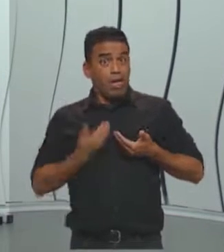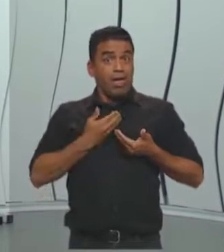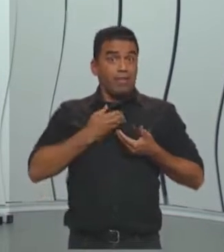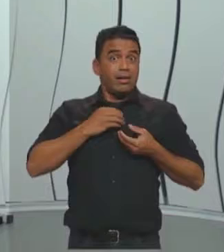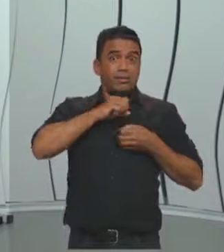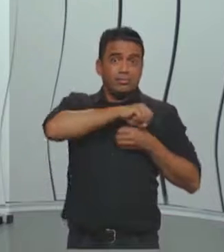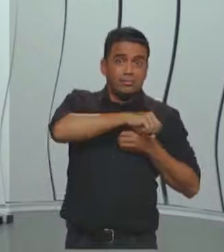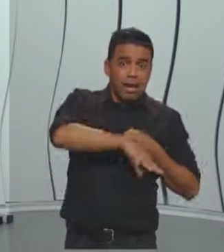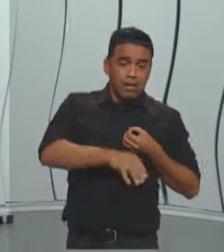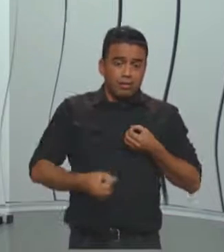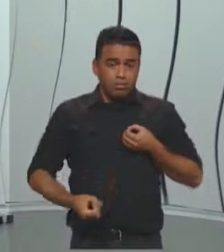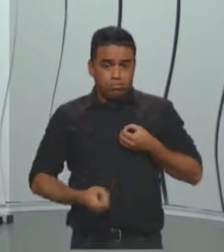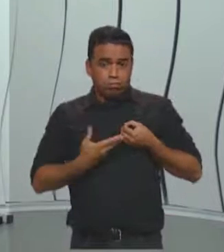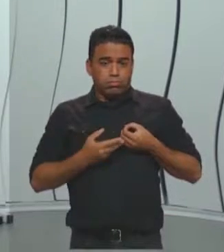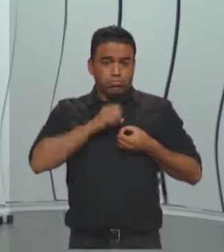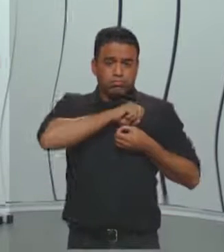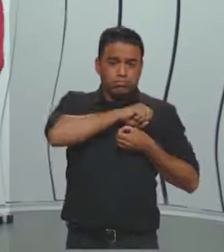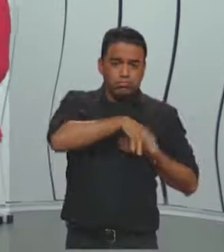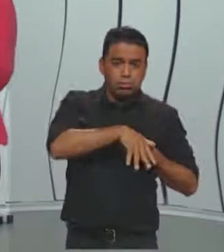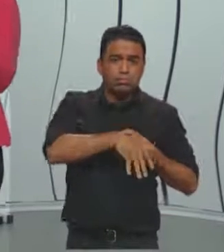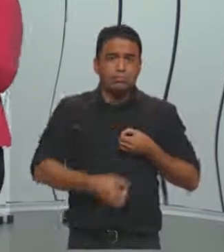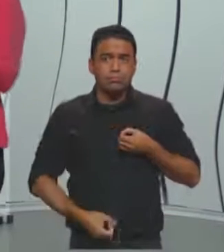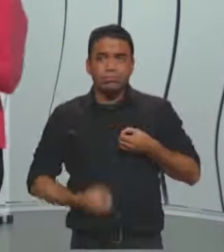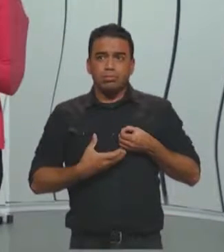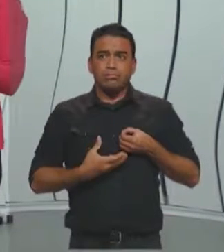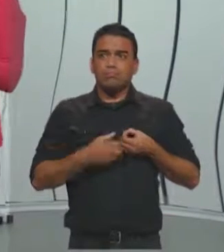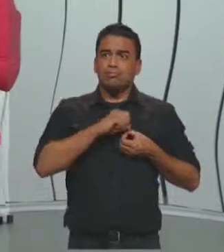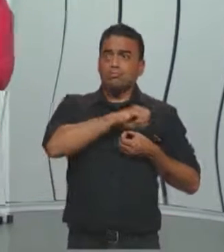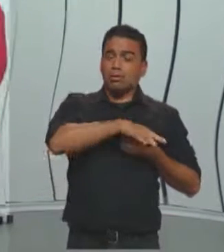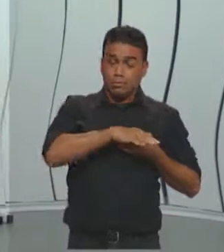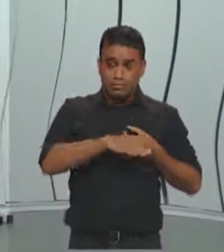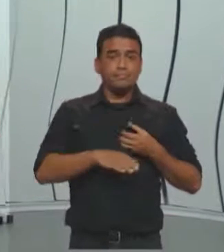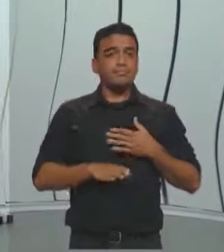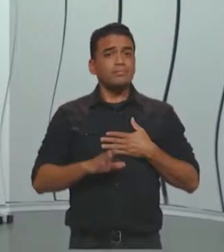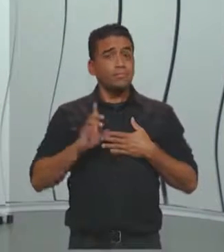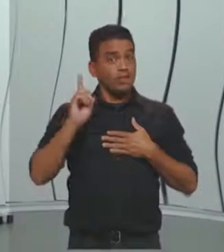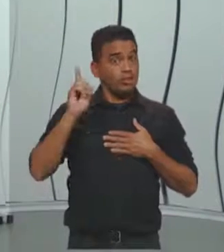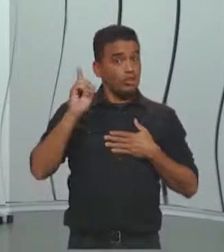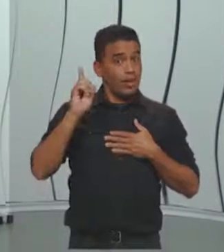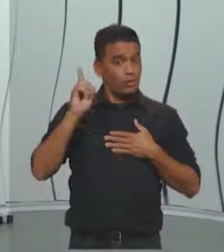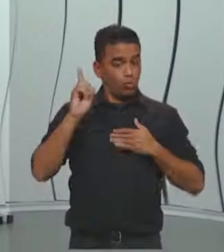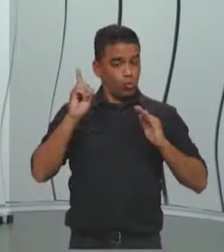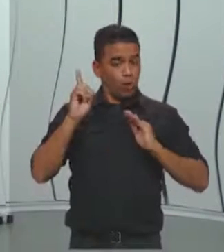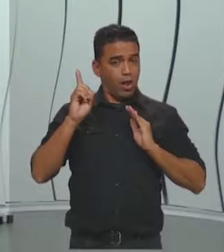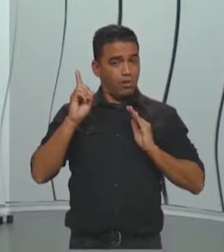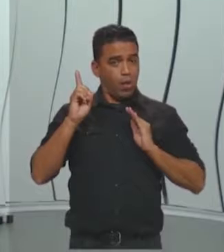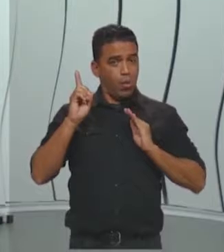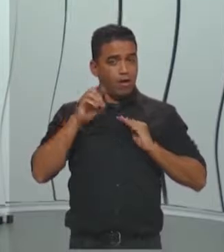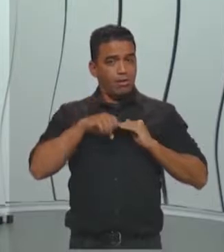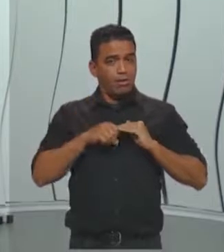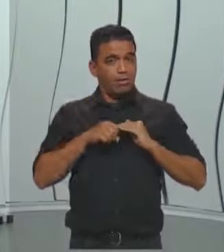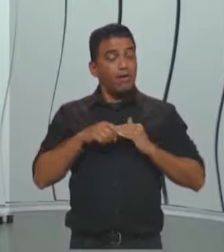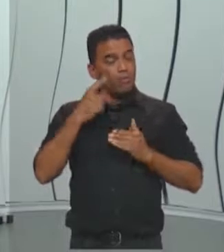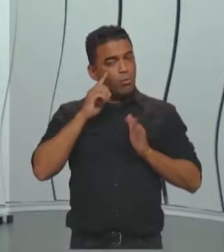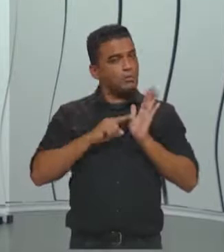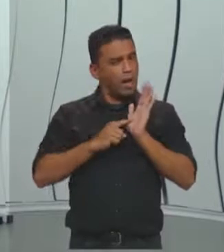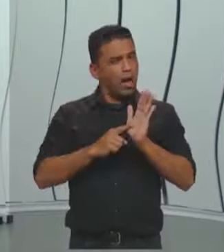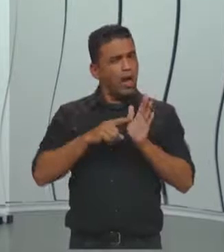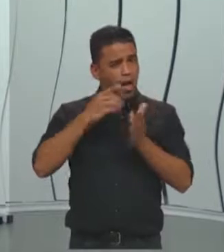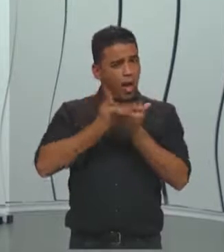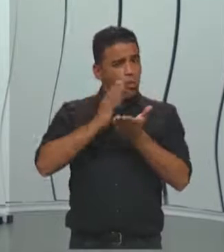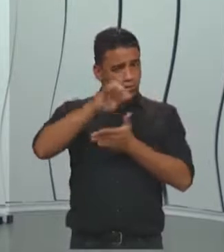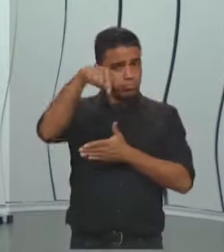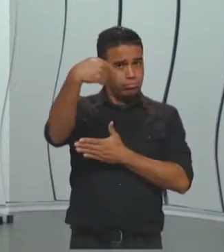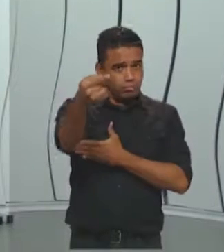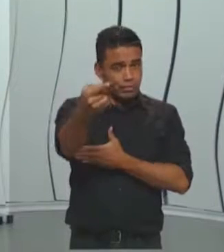corpo. É interessante que nós temos o lado direito do coração e o lado esquerdo. Quero mostrar para você também na próxima